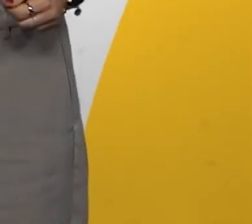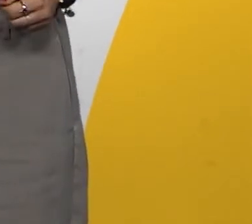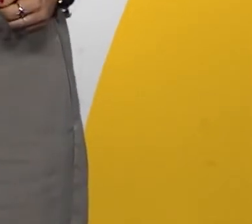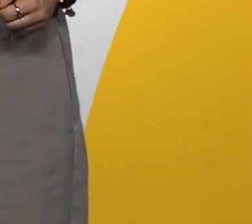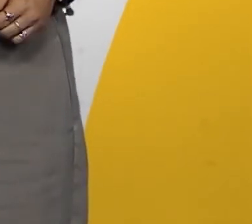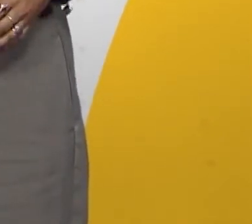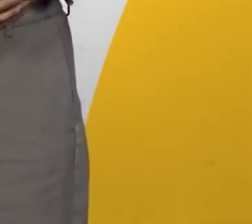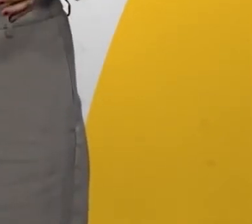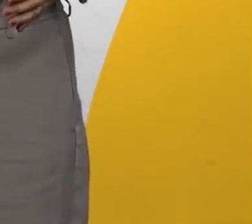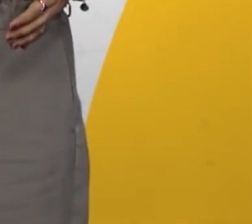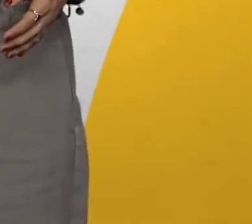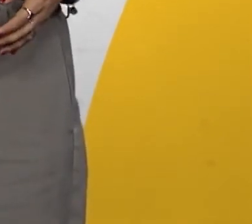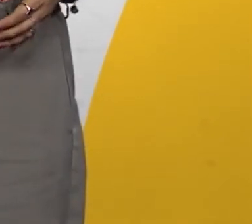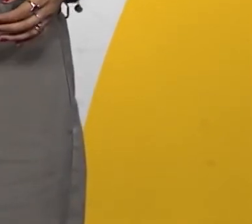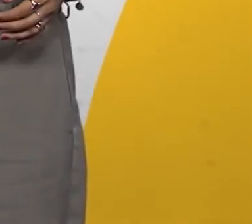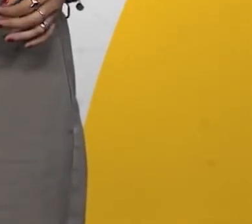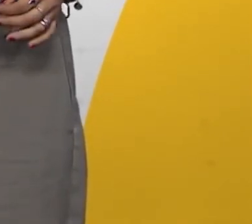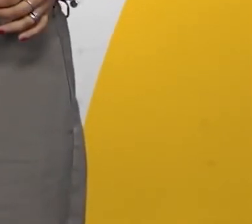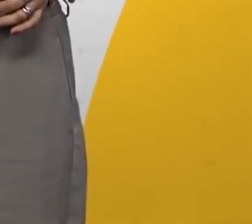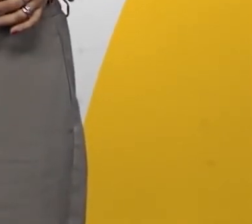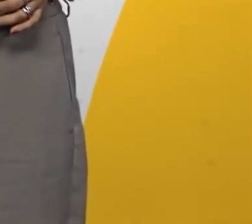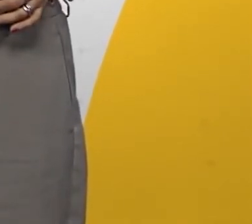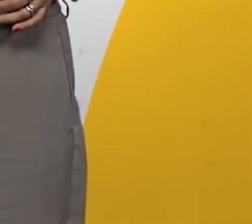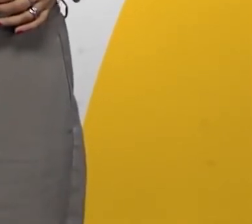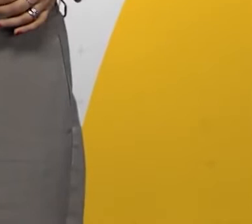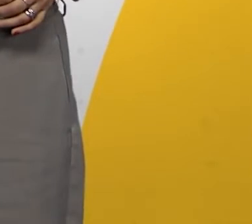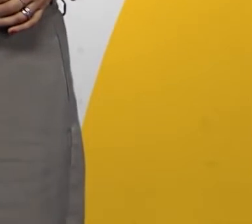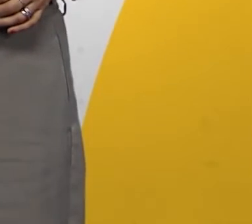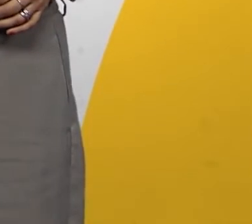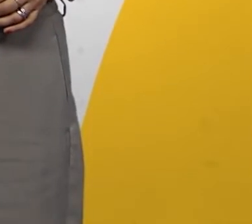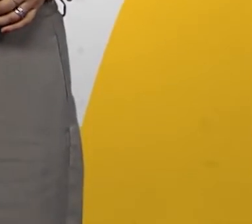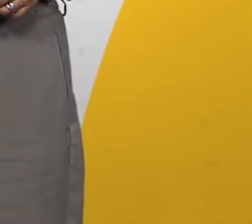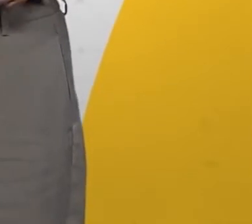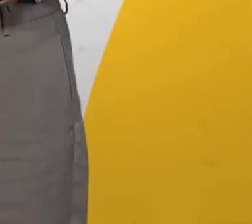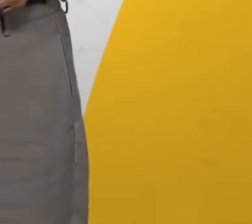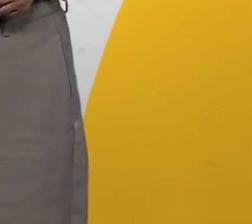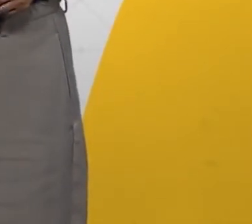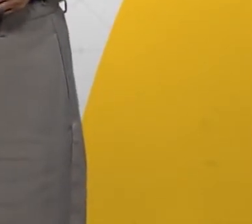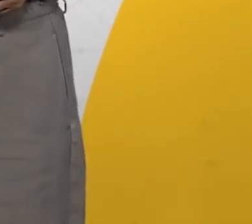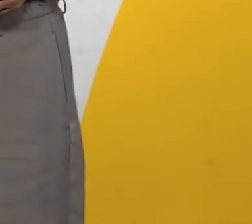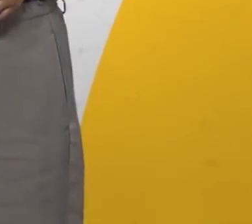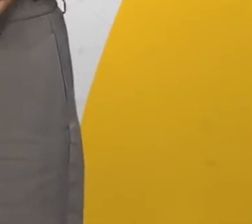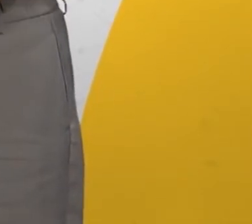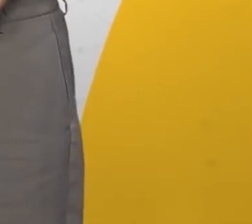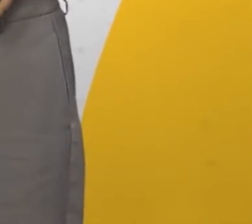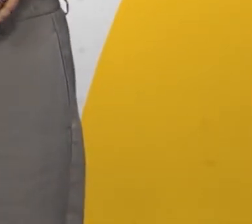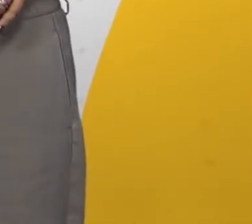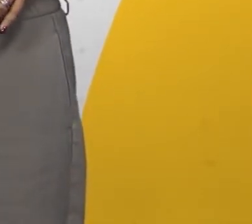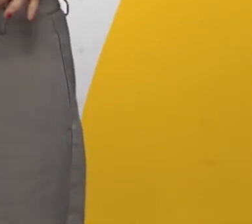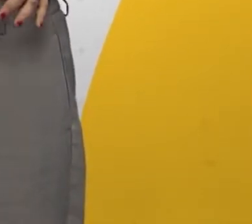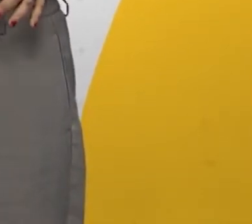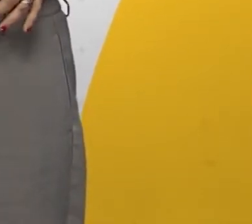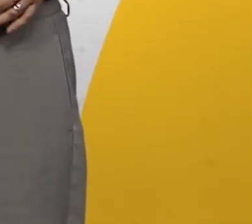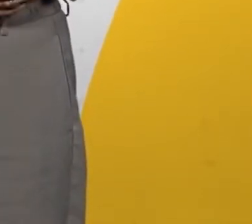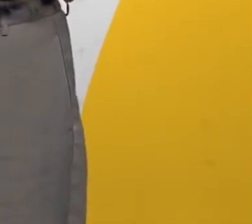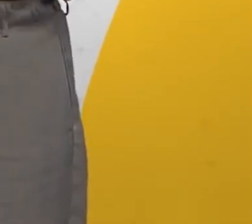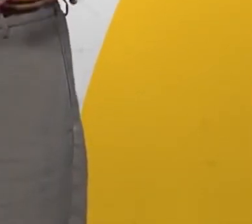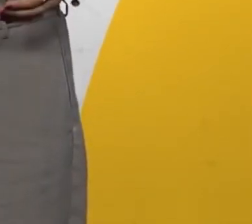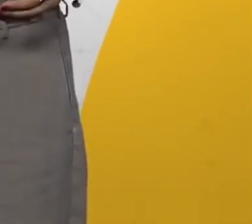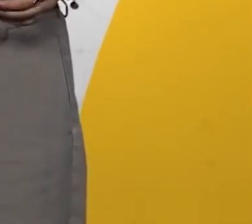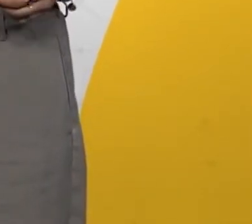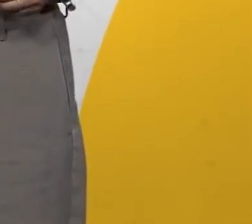documento original. Órgãos públicos devem responder dentro do prazo. Caso contrário, o pedido deve ser aprovado